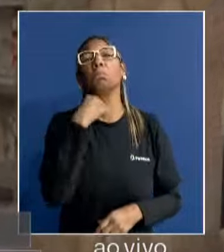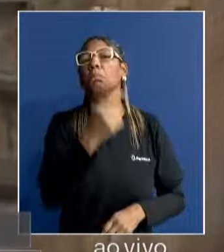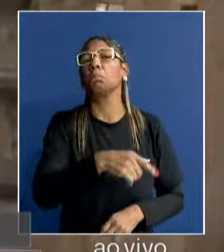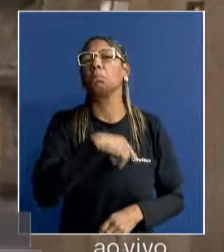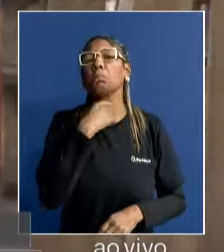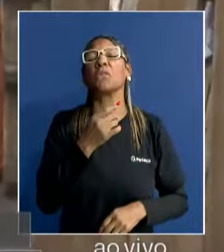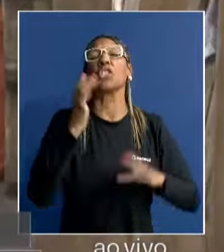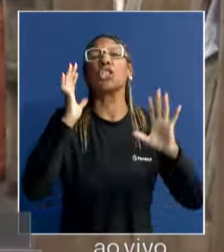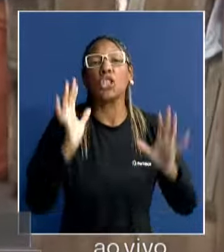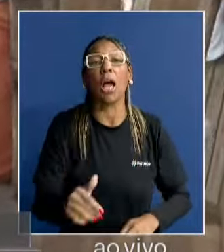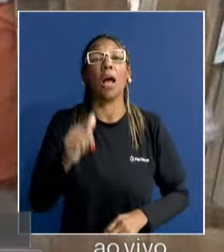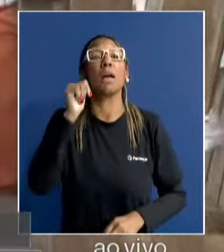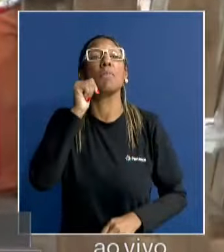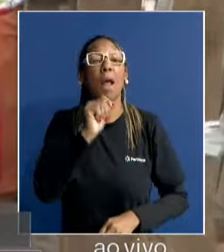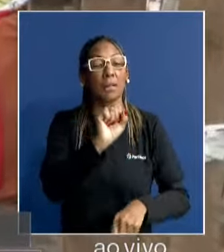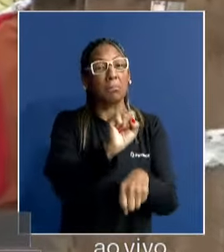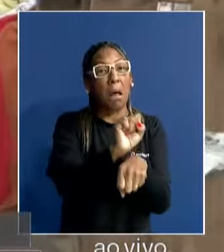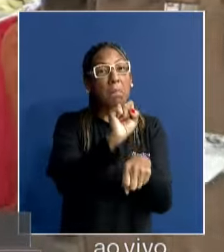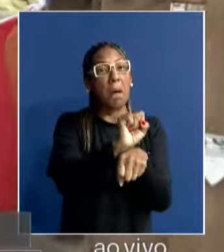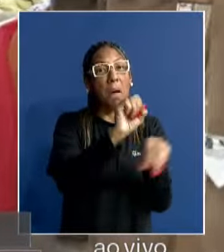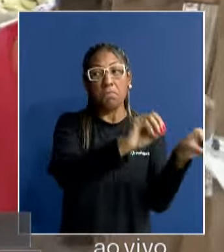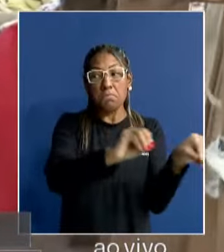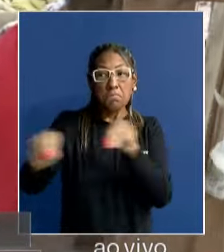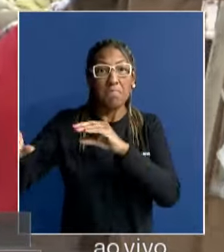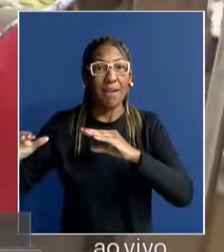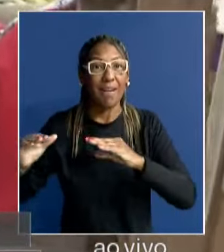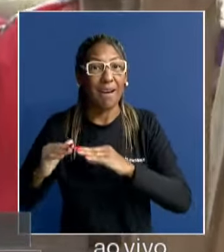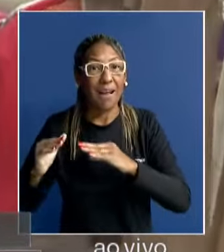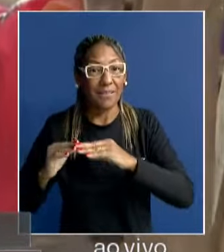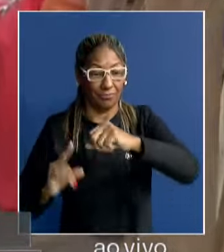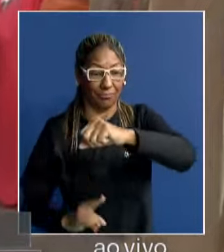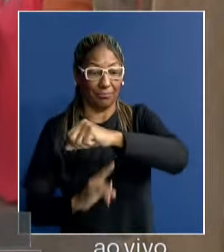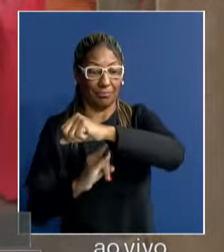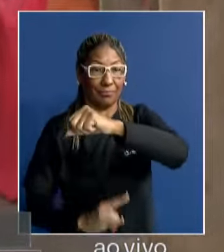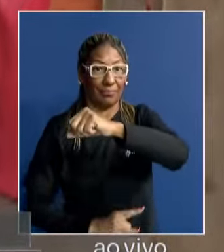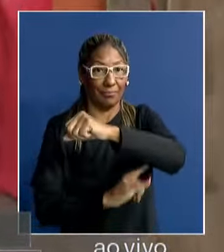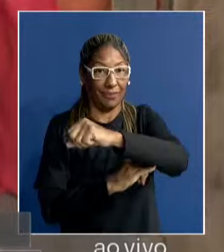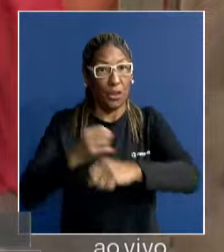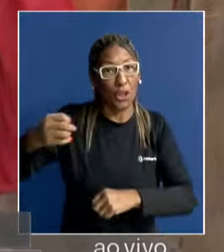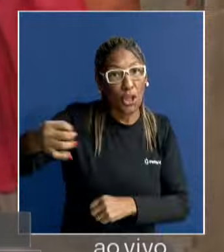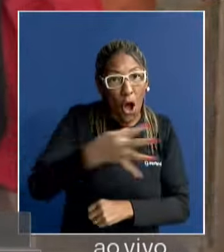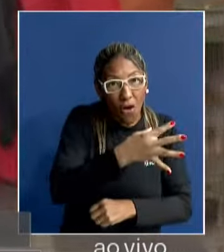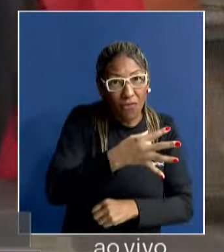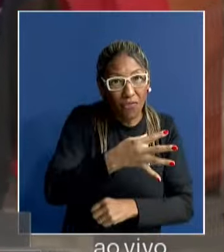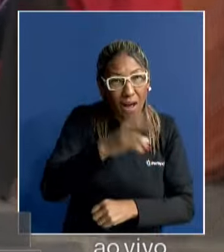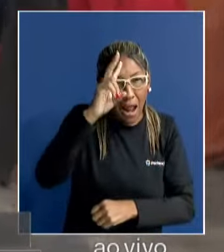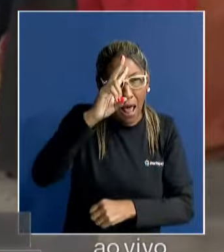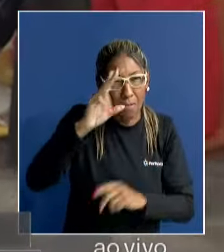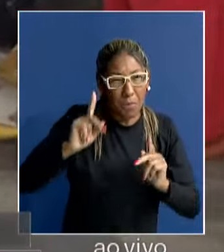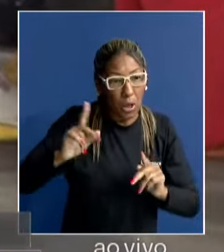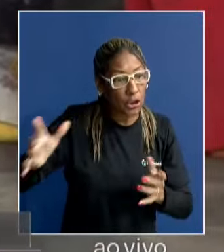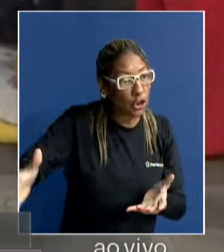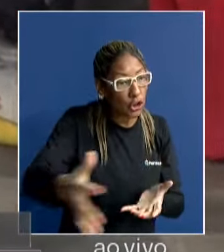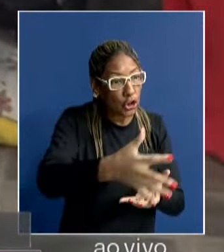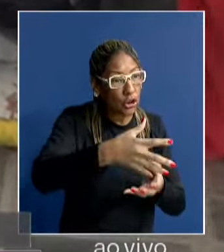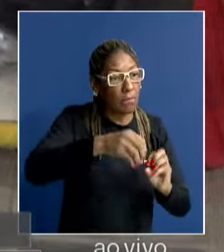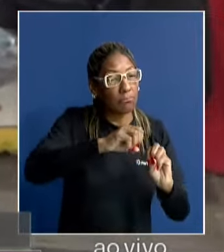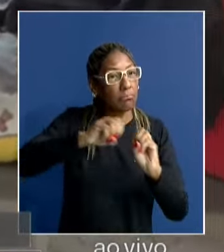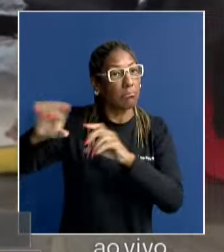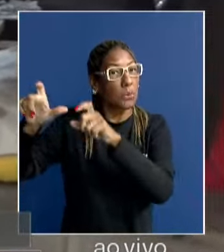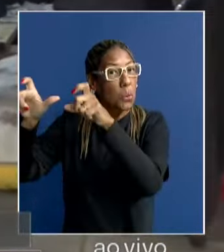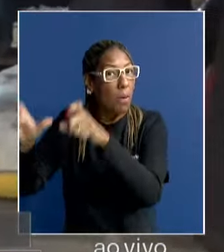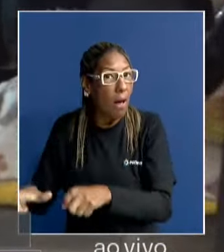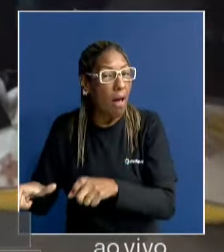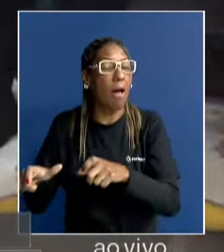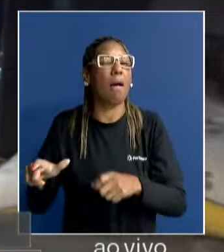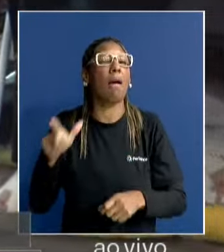que já deveria ter saído para a conclusão das alças de acesso da nova ponte do Guaíba, que esse pessoal receba aí, né,